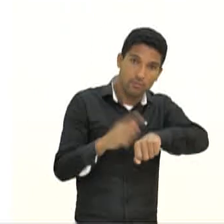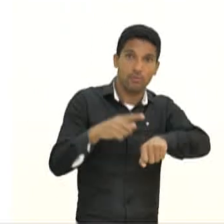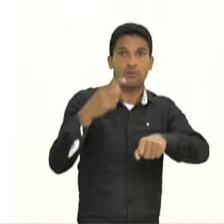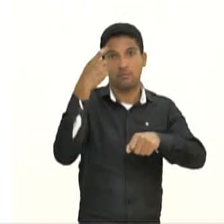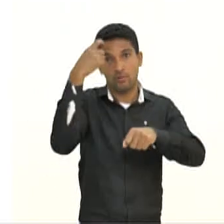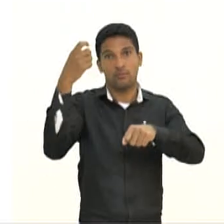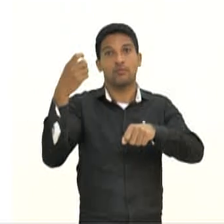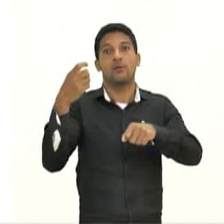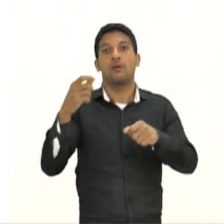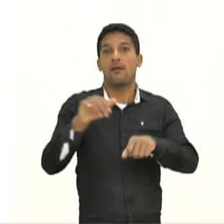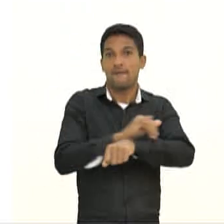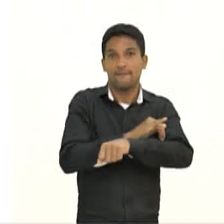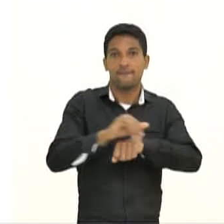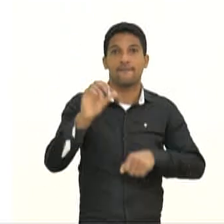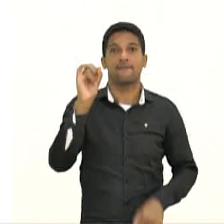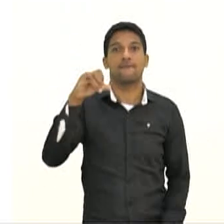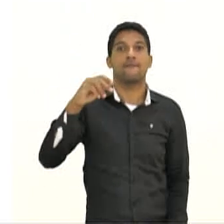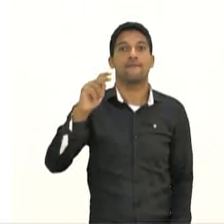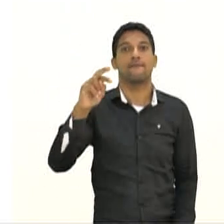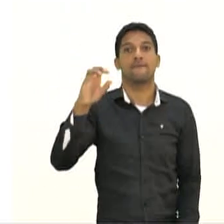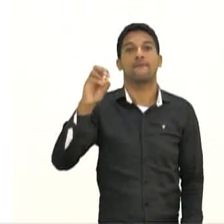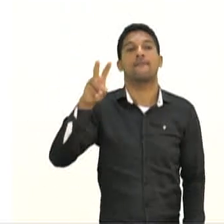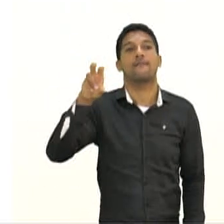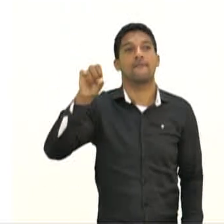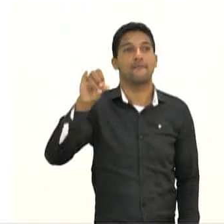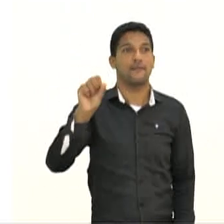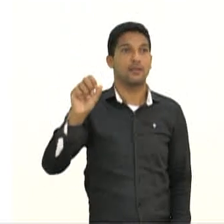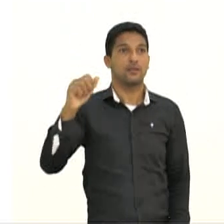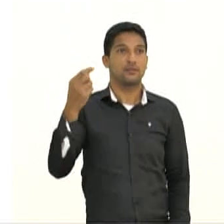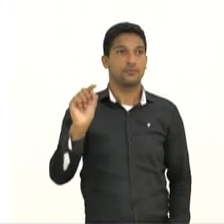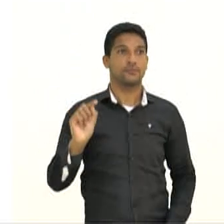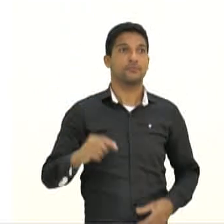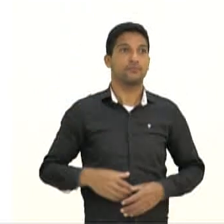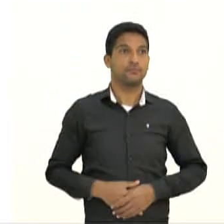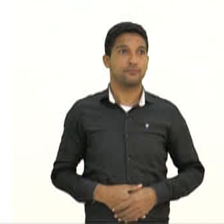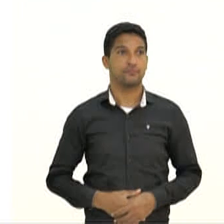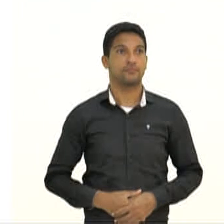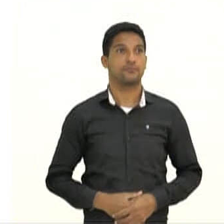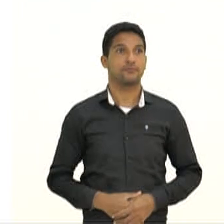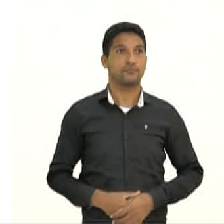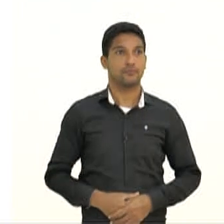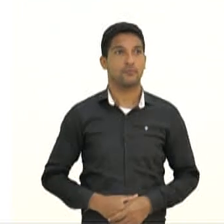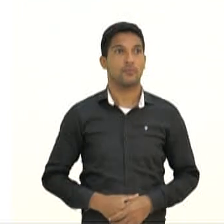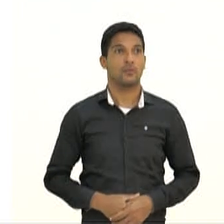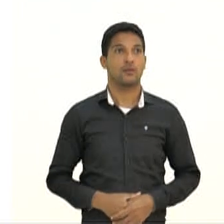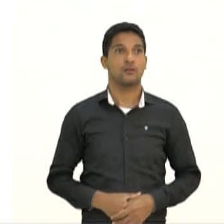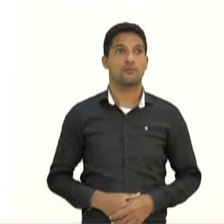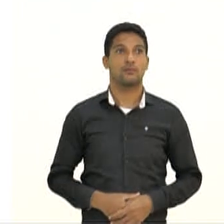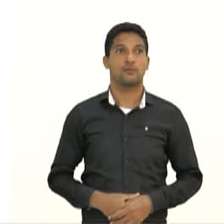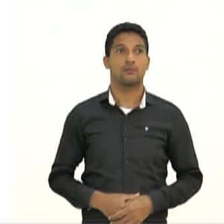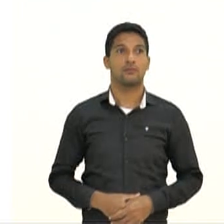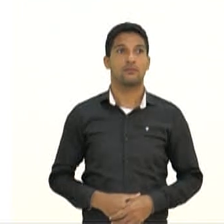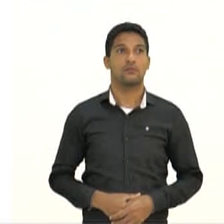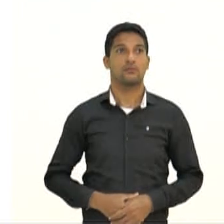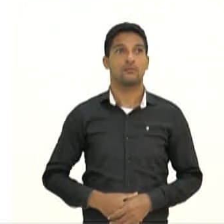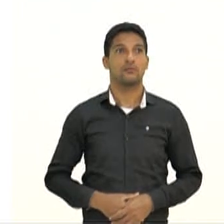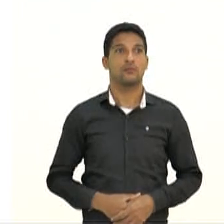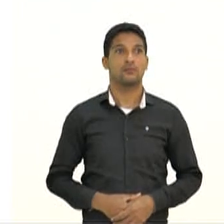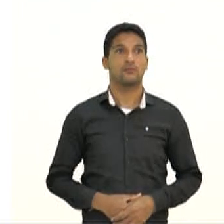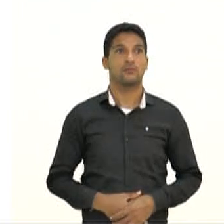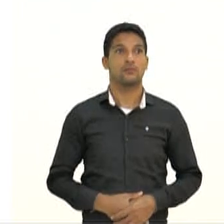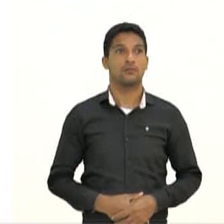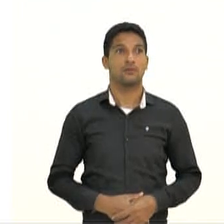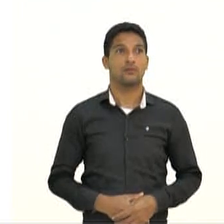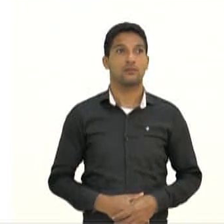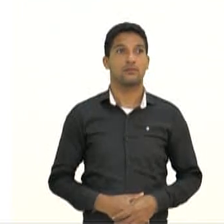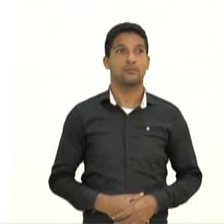elaborada inicialmente por Viola Spolin ao longo de quase 30 anos de pesquisa junto a crianças, adolescentes, adultos e idosos nos Estados Unidos,